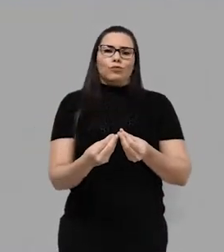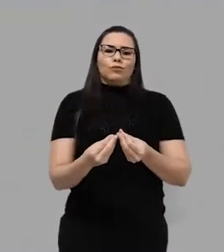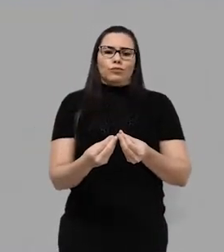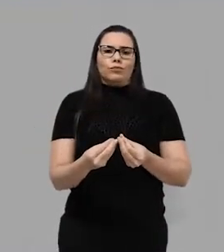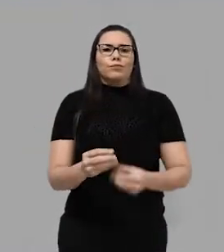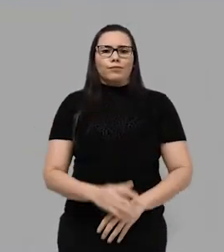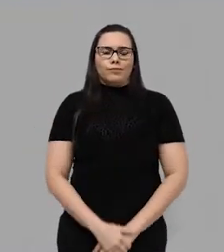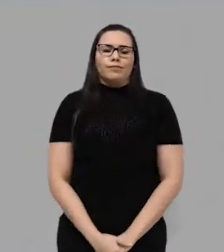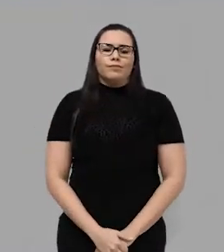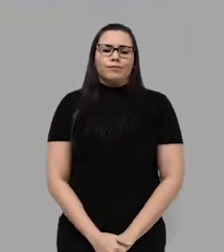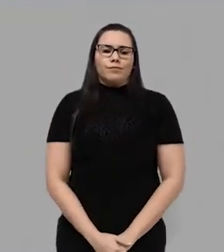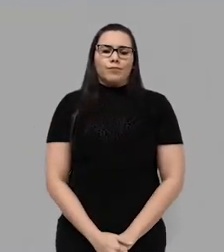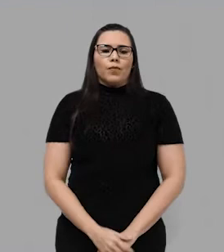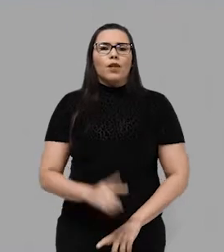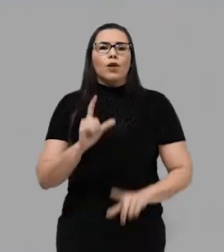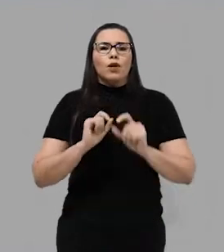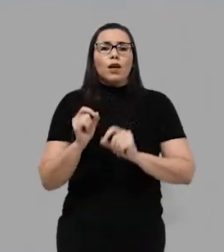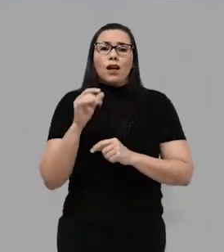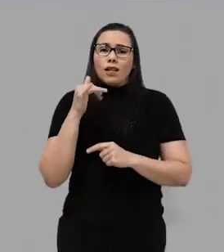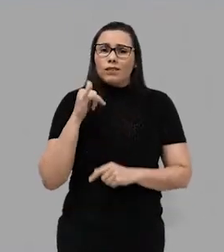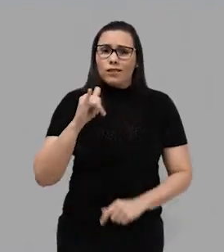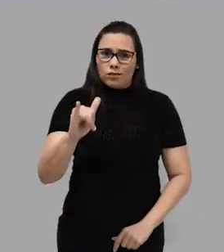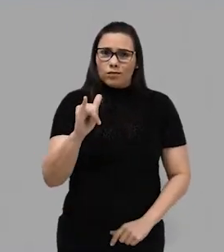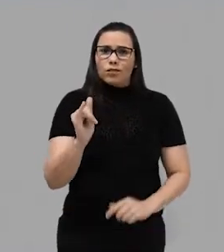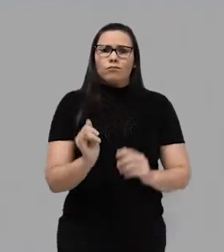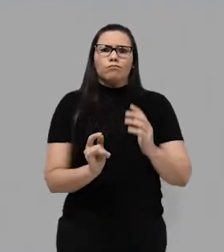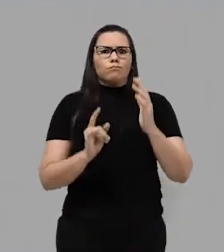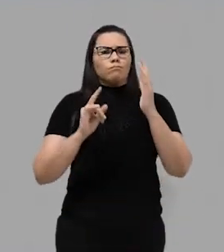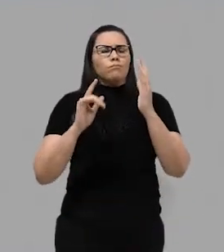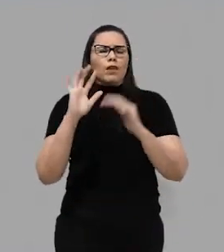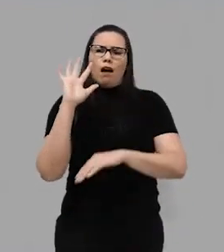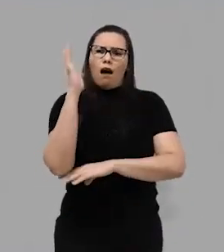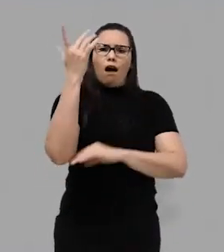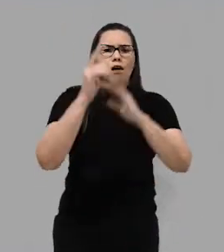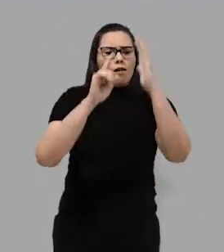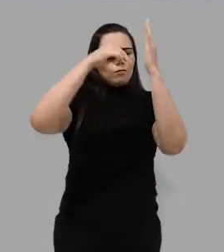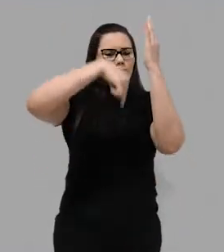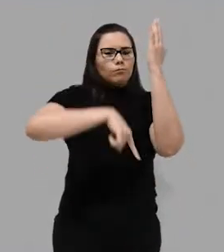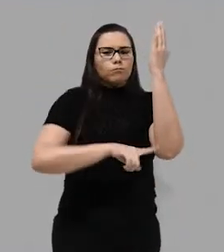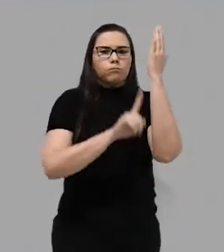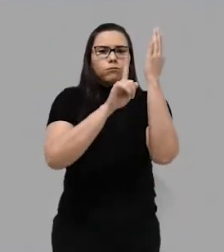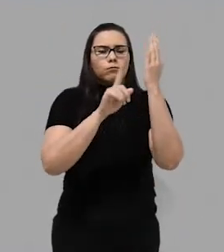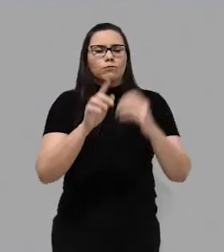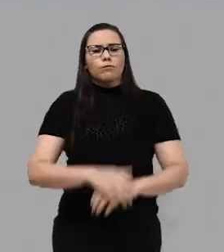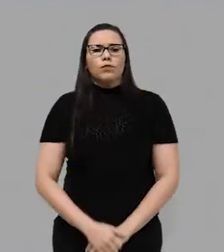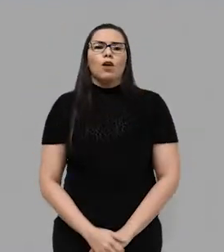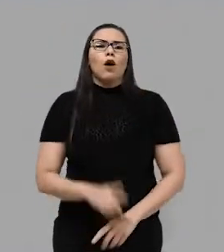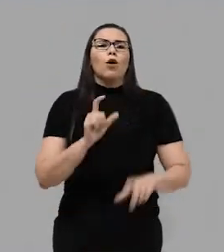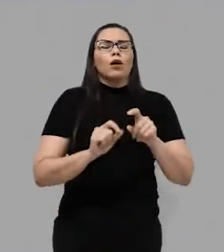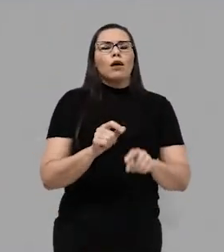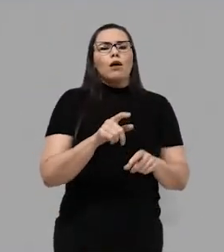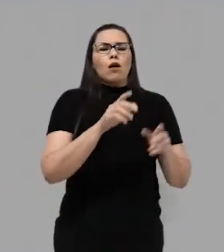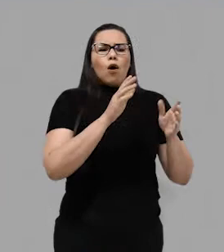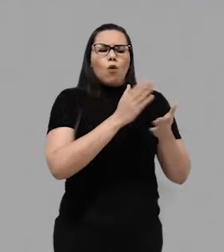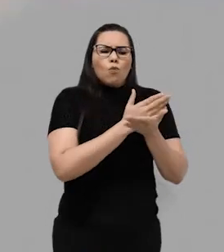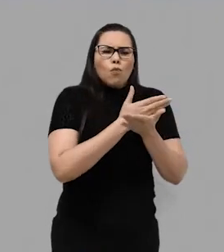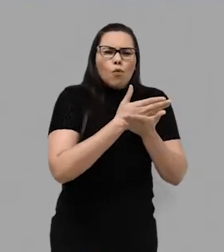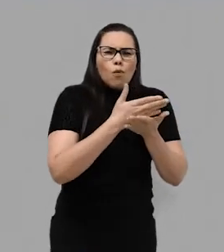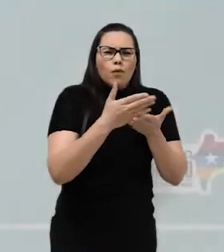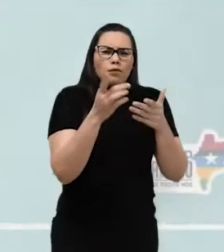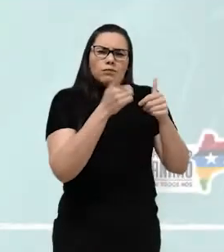cadeias alimentares. E essa energia ela vai ali alimentar desde os indivíduos produtores até os